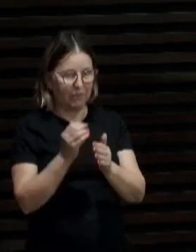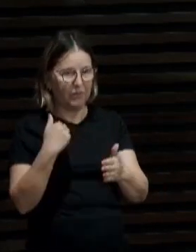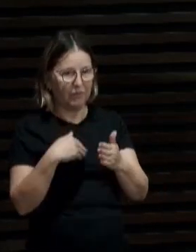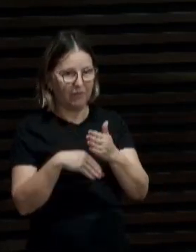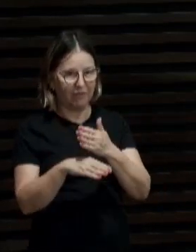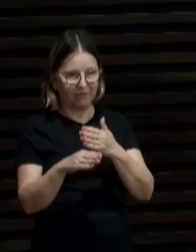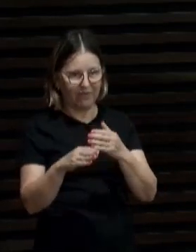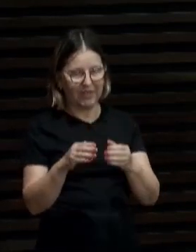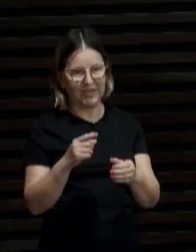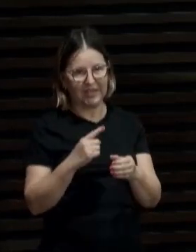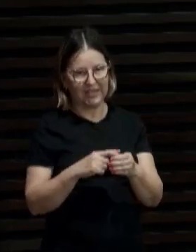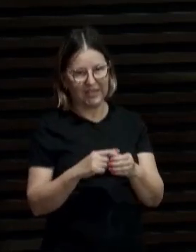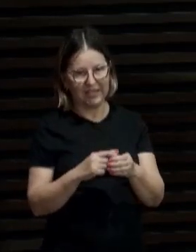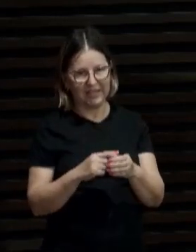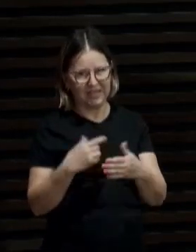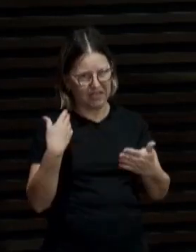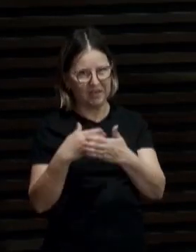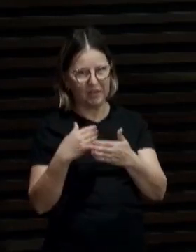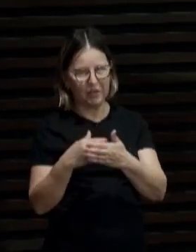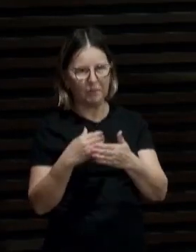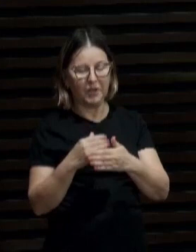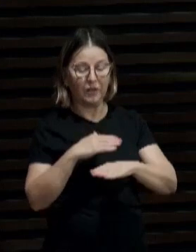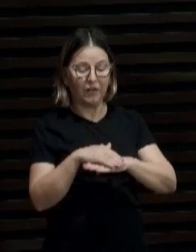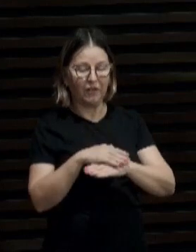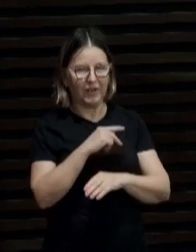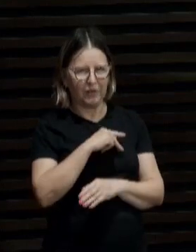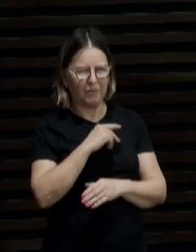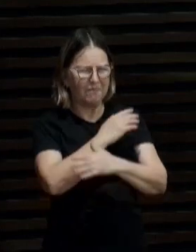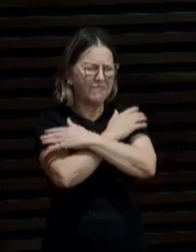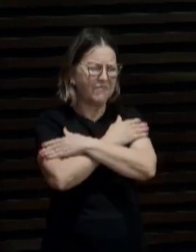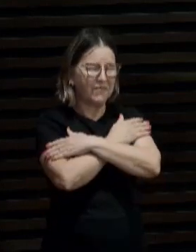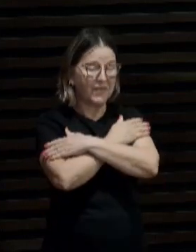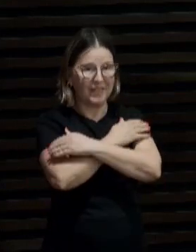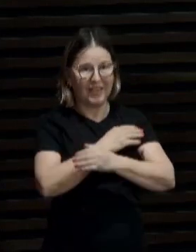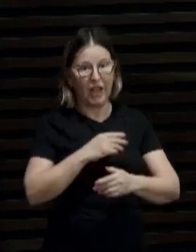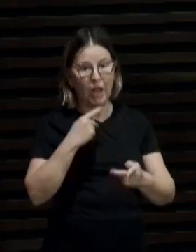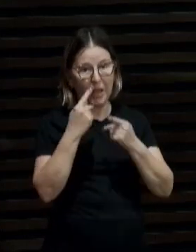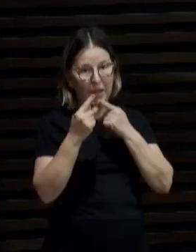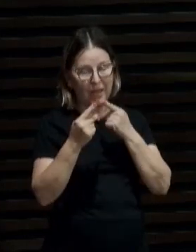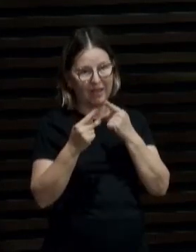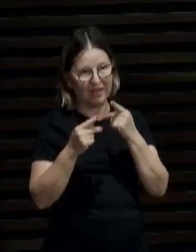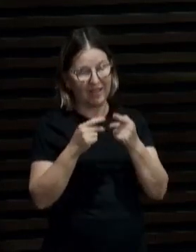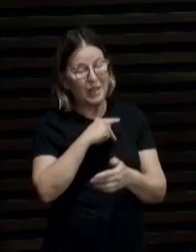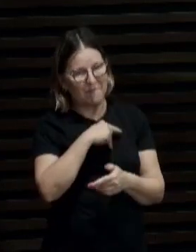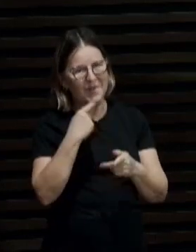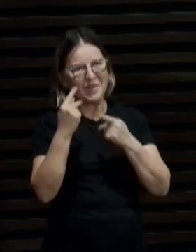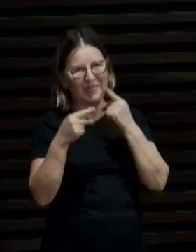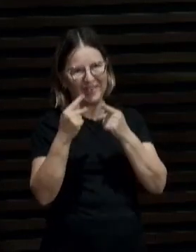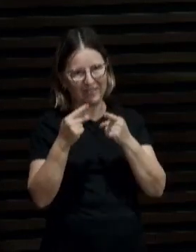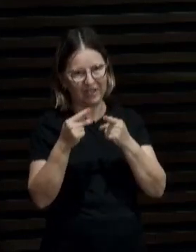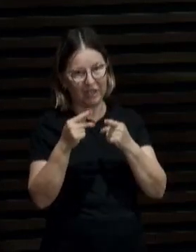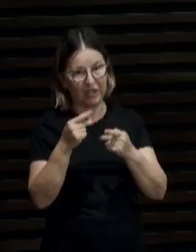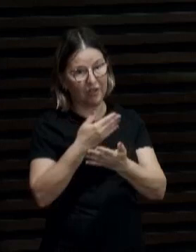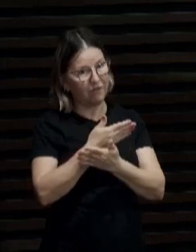eles. Eles se abraçam, eles demonstram muito amor. Paulo falou assim: vocês não vão mais me ver, mas meus irmãos, eu estou muito preocupado com